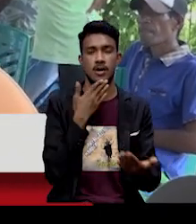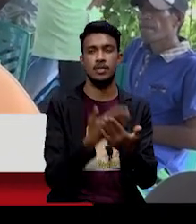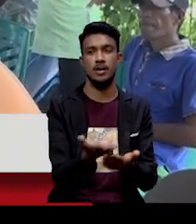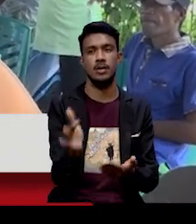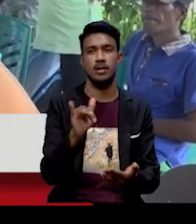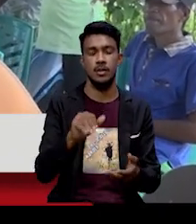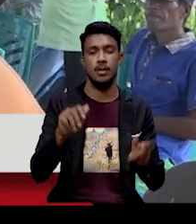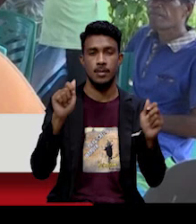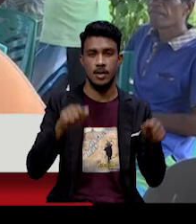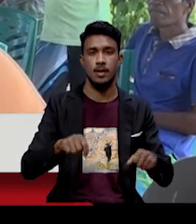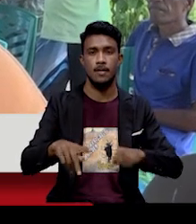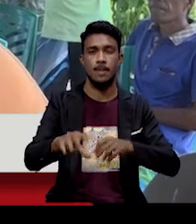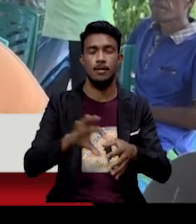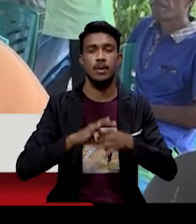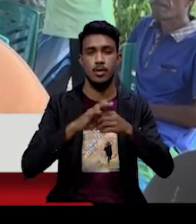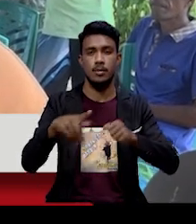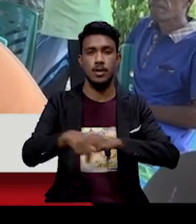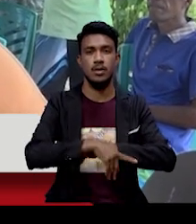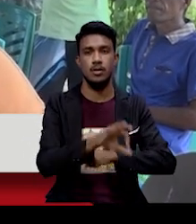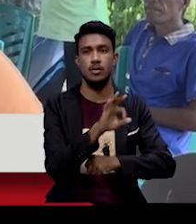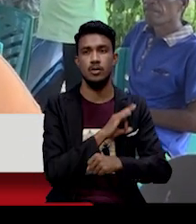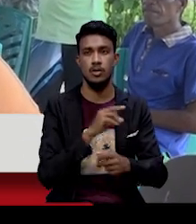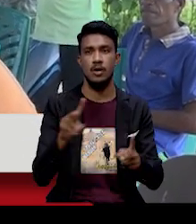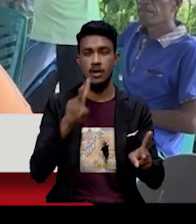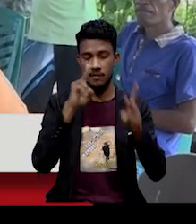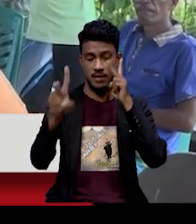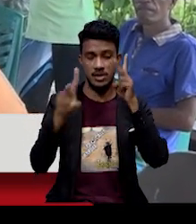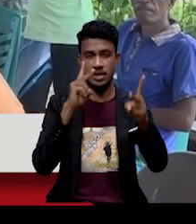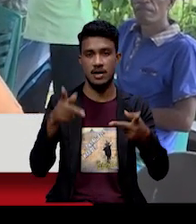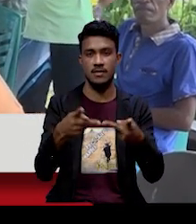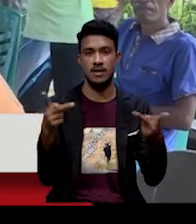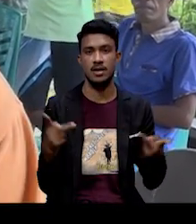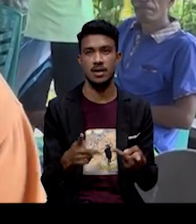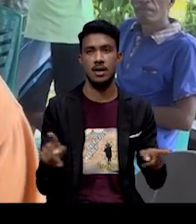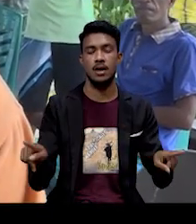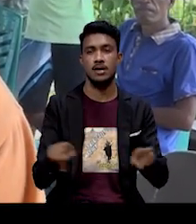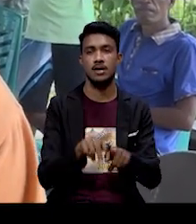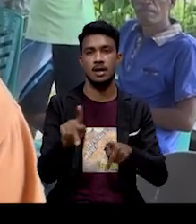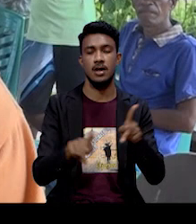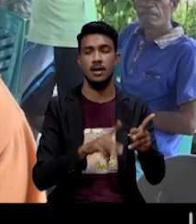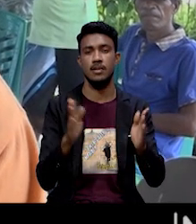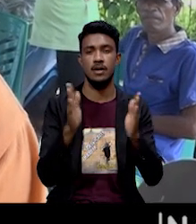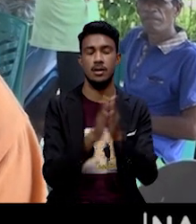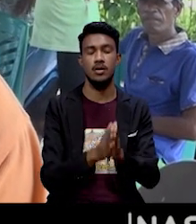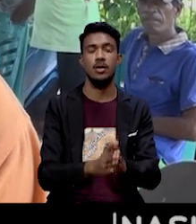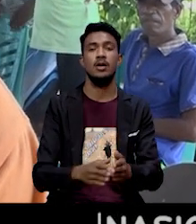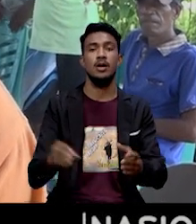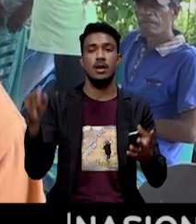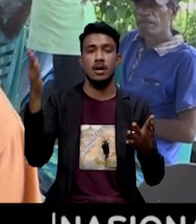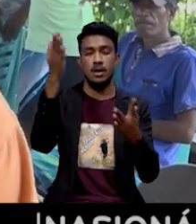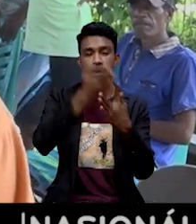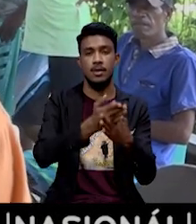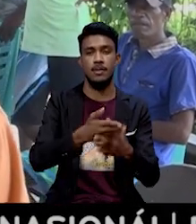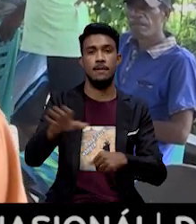estrutura partido Kunto, uma visita a Fátima, né? A minha casa não era uma cristão, e a Loro, a Tama Natal, e a Tama